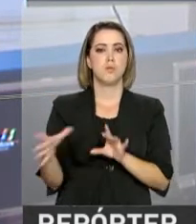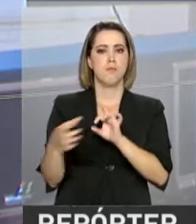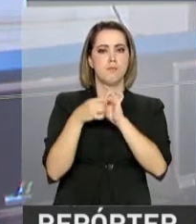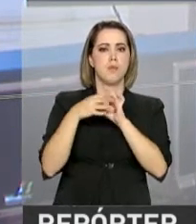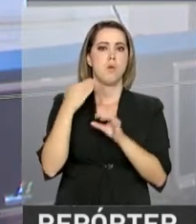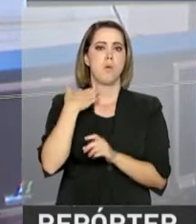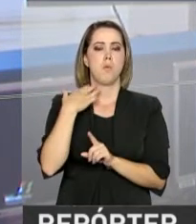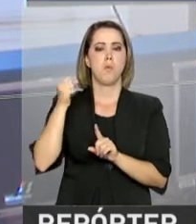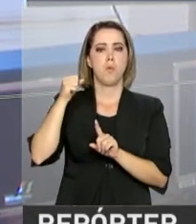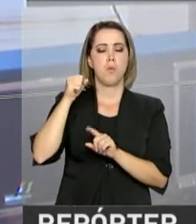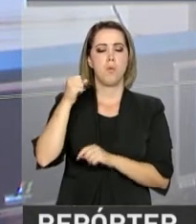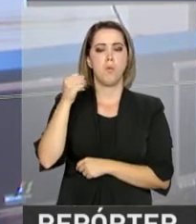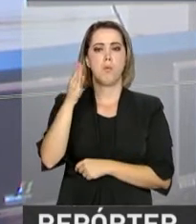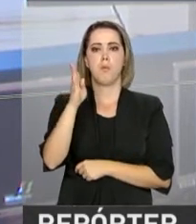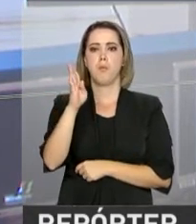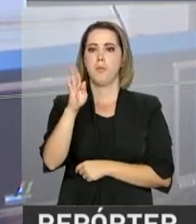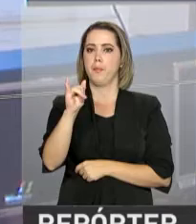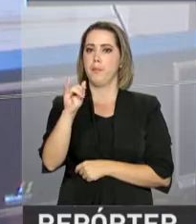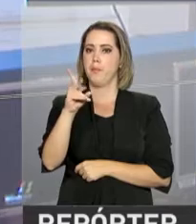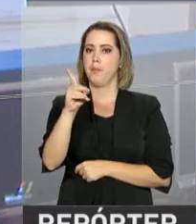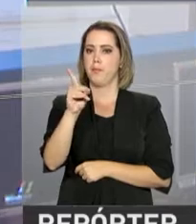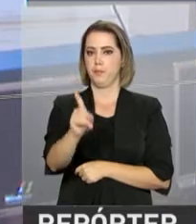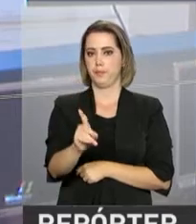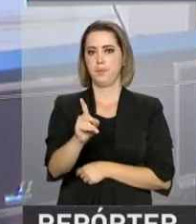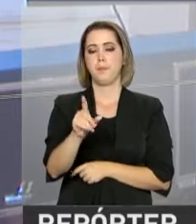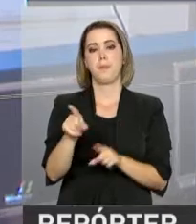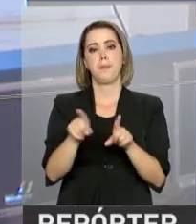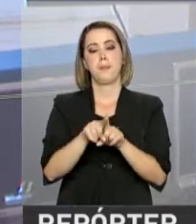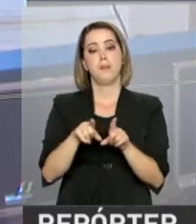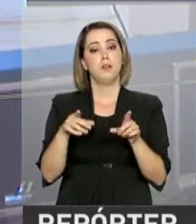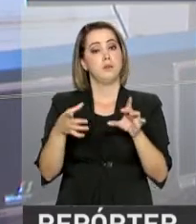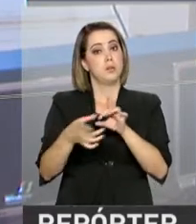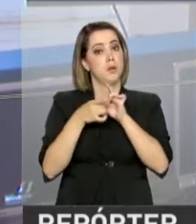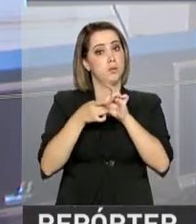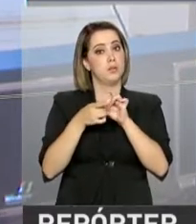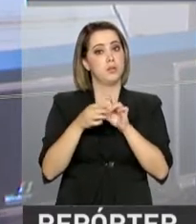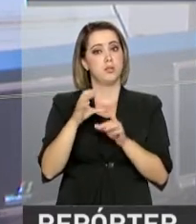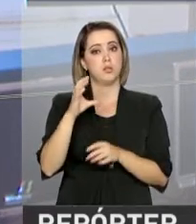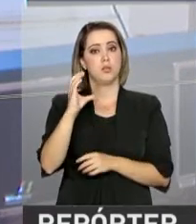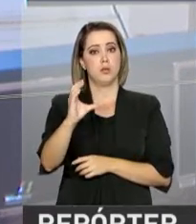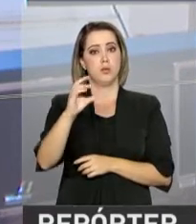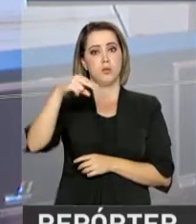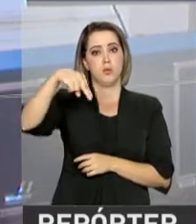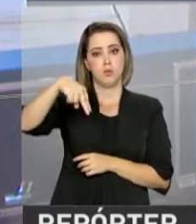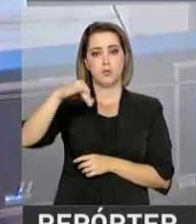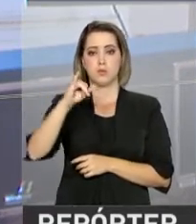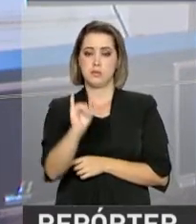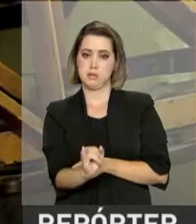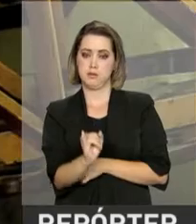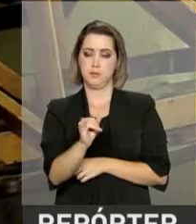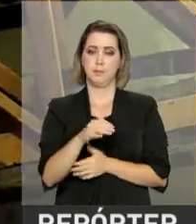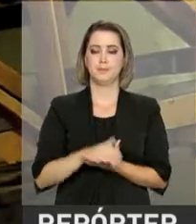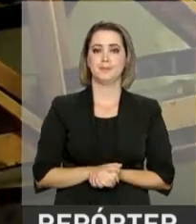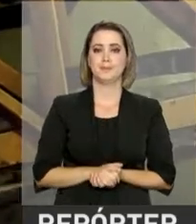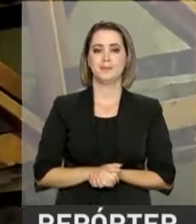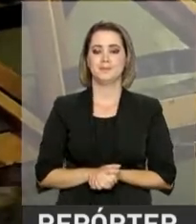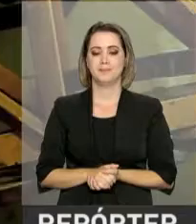com o Banco Interamericano de Desenvolvimento, o BID, e com a Confederação Nacional da Indústria.